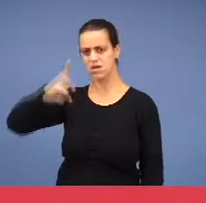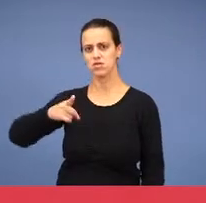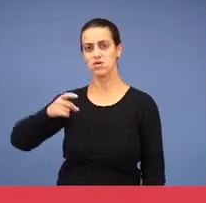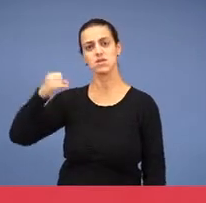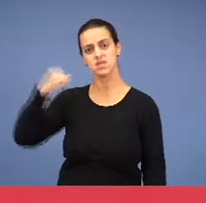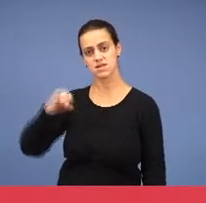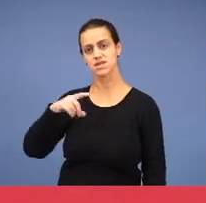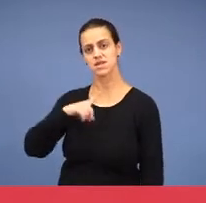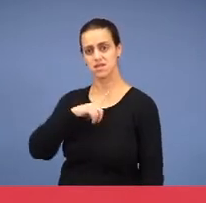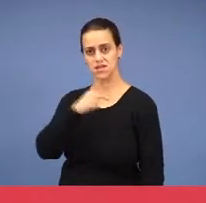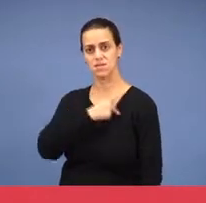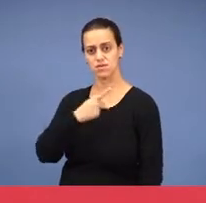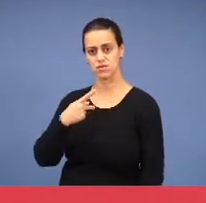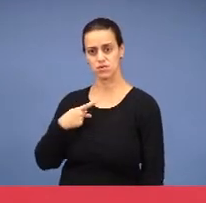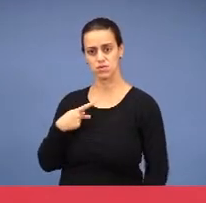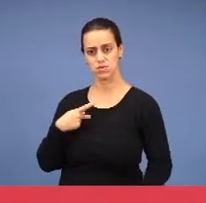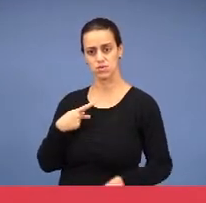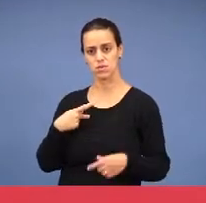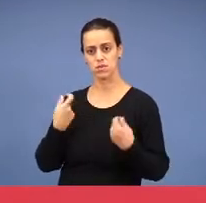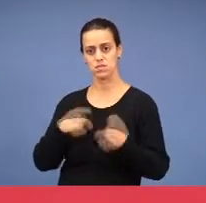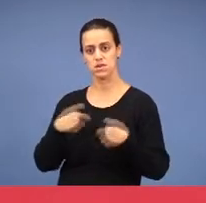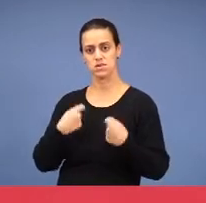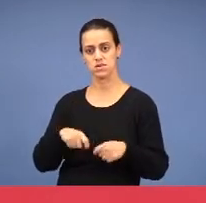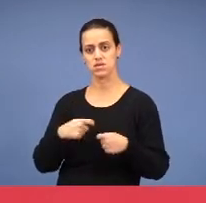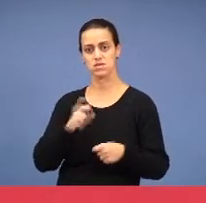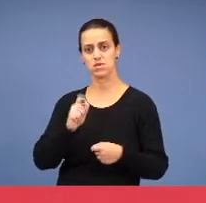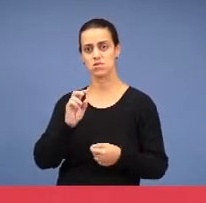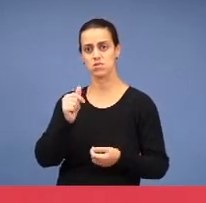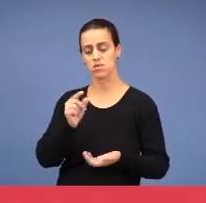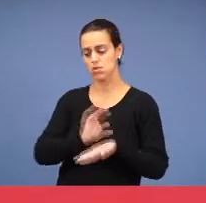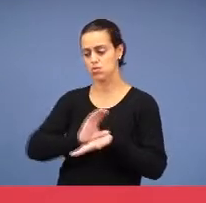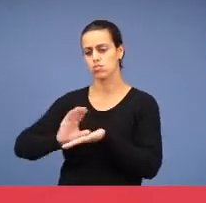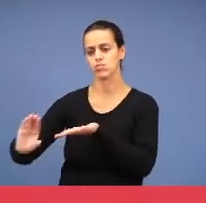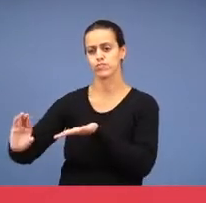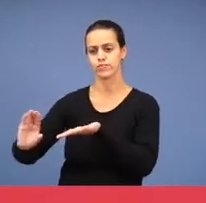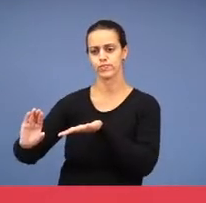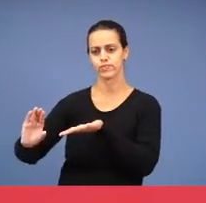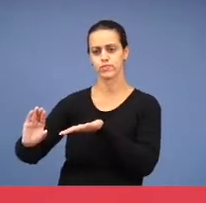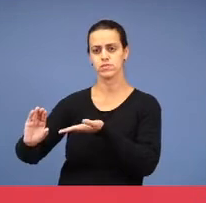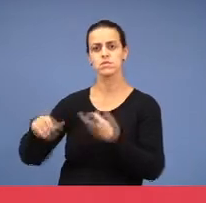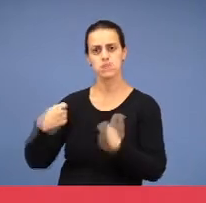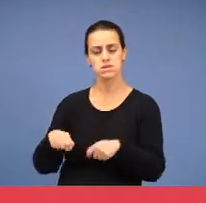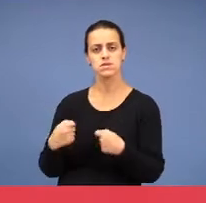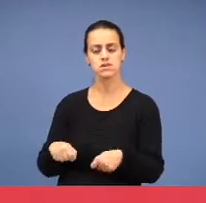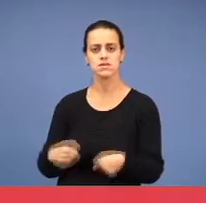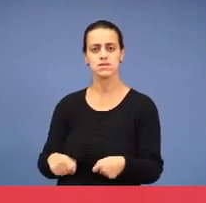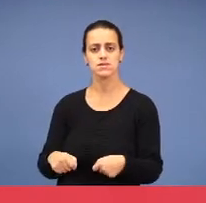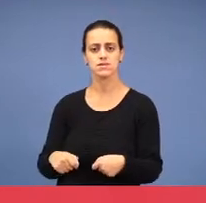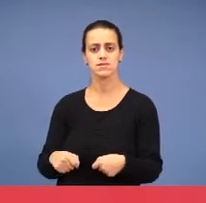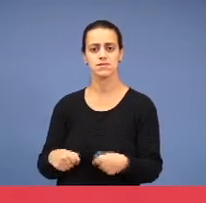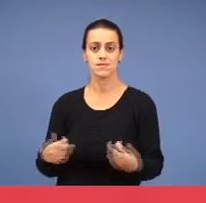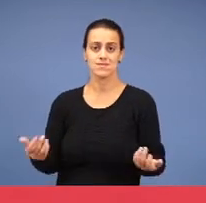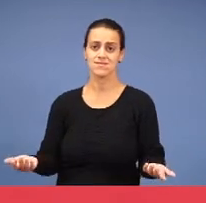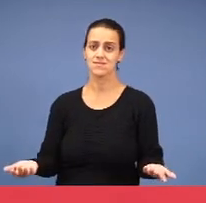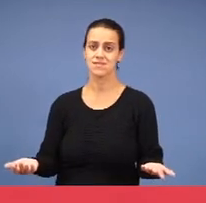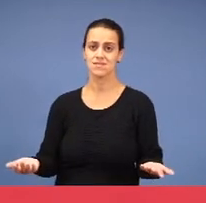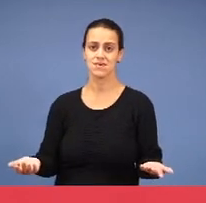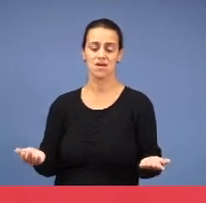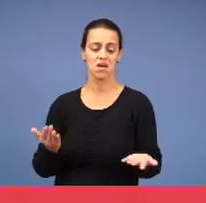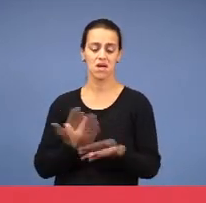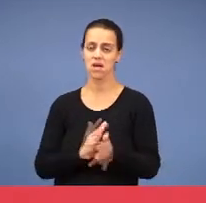um pastor, a província tem que providenciar o dinheiro, dar dinheiro para ele. Acabou o